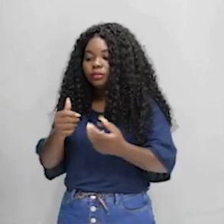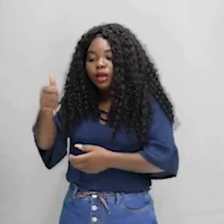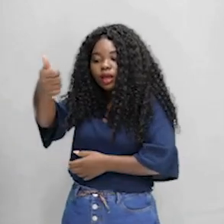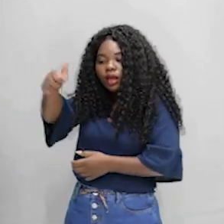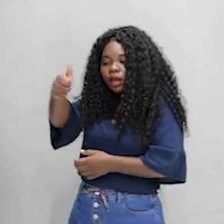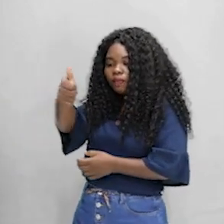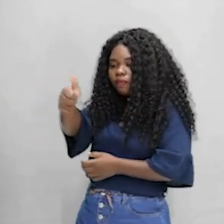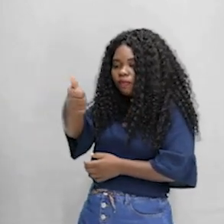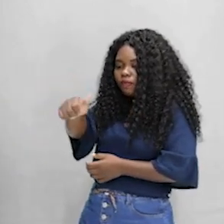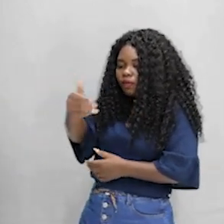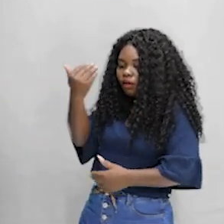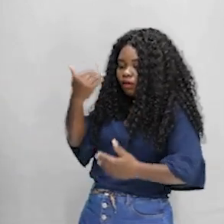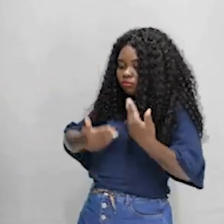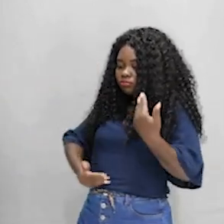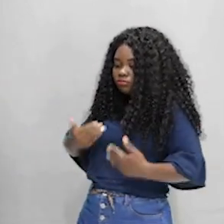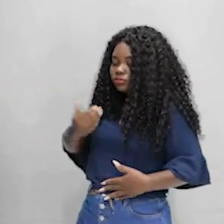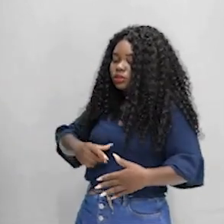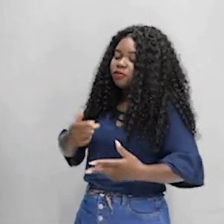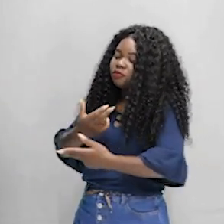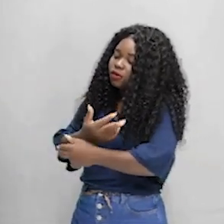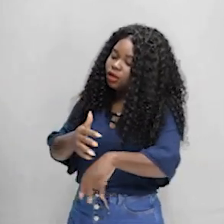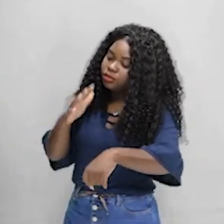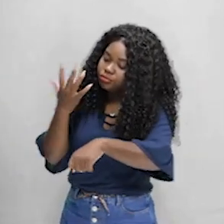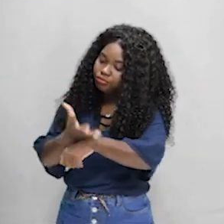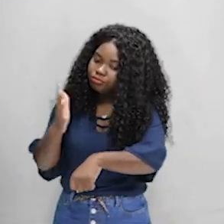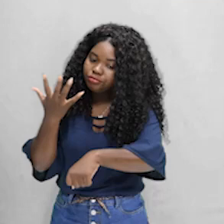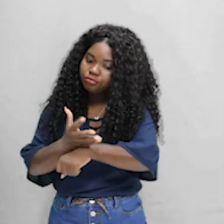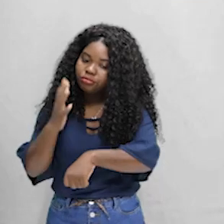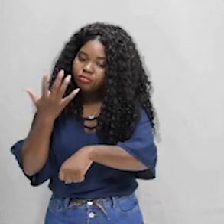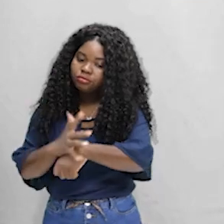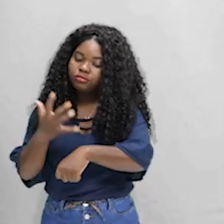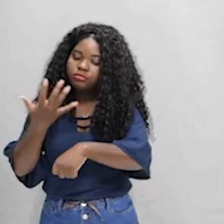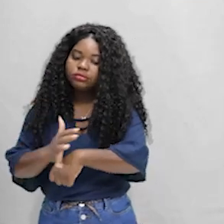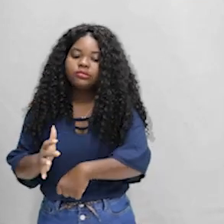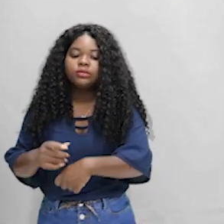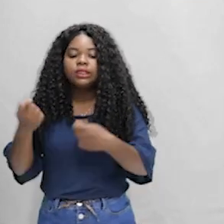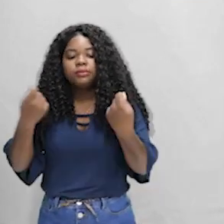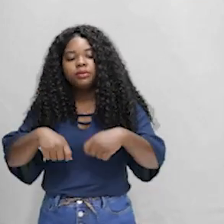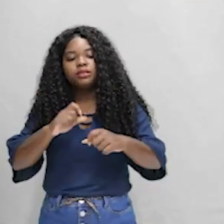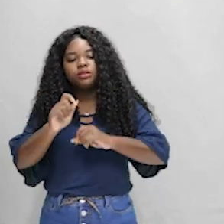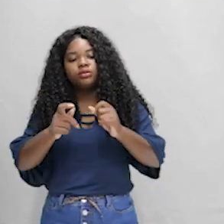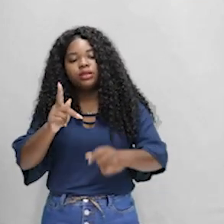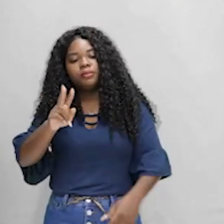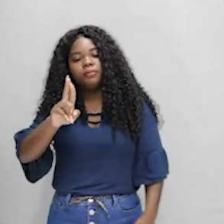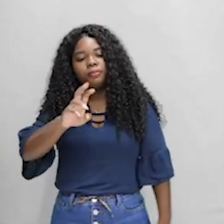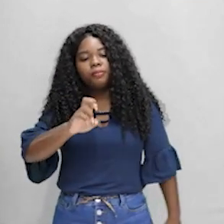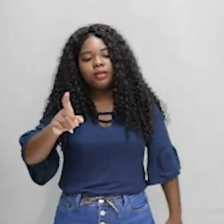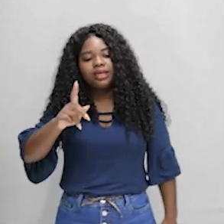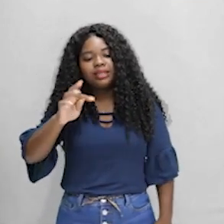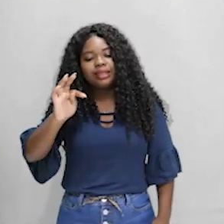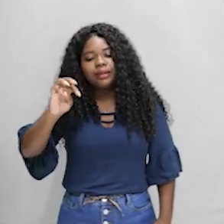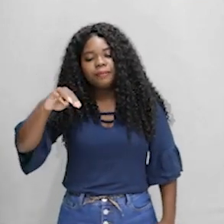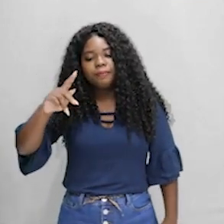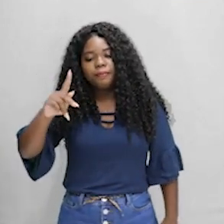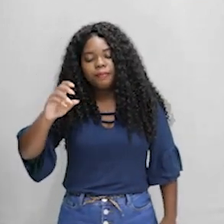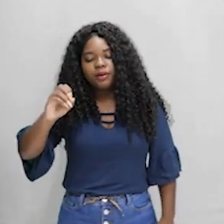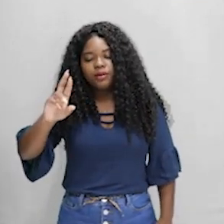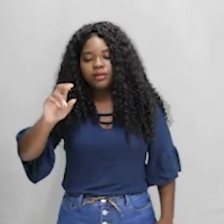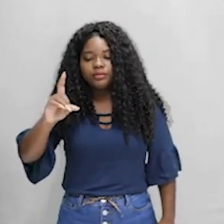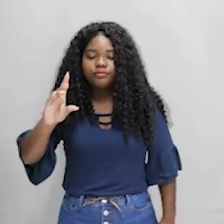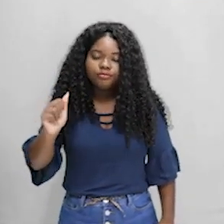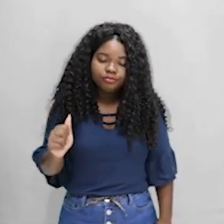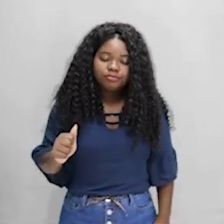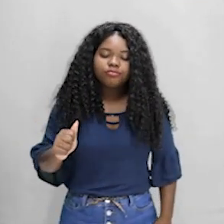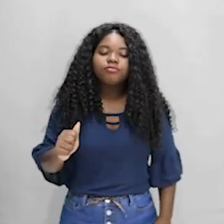Vai ser feita uma série de treinamentos que chama-se de pré-temporada. O que seria isso? Preparar